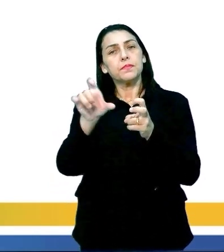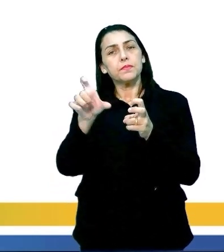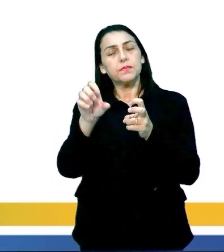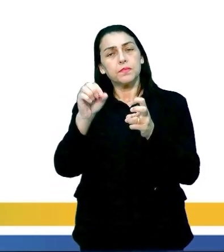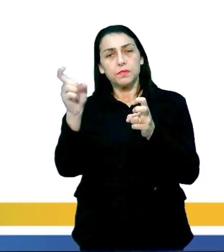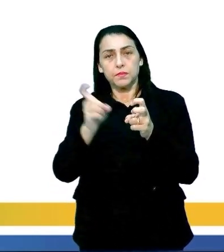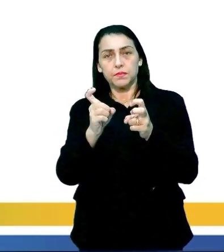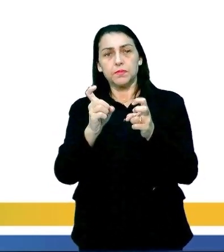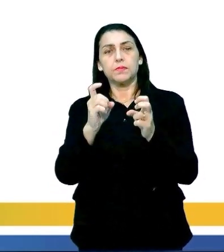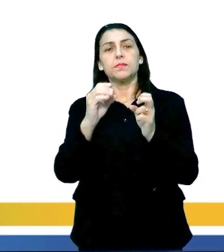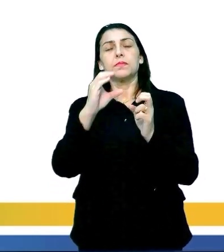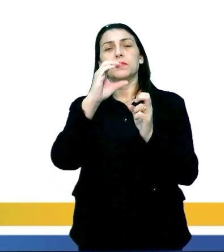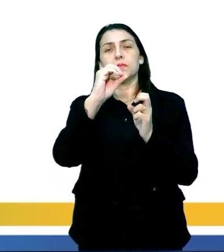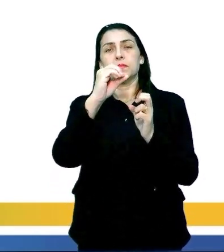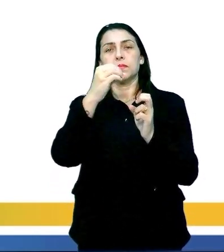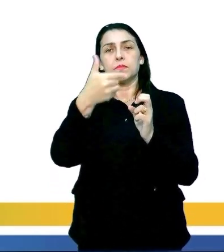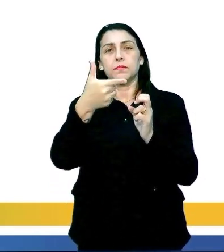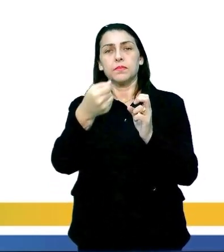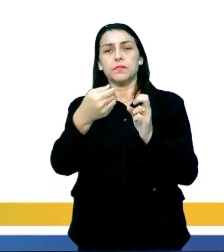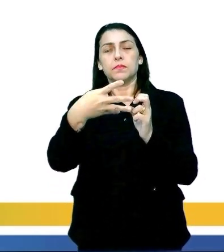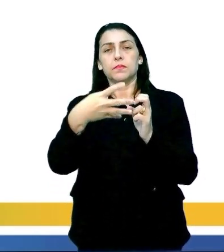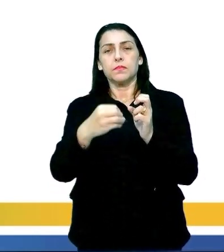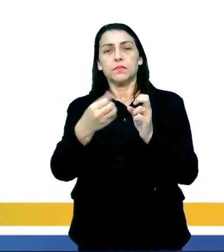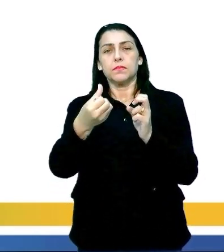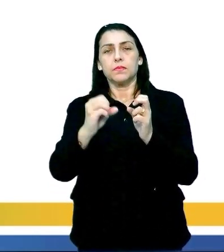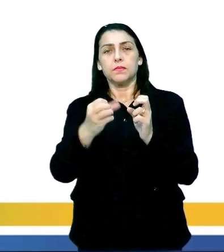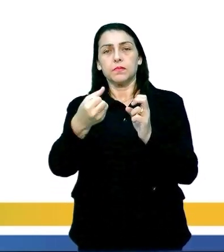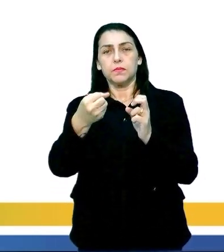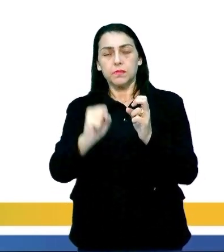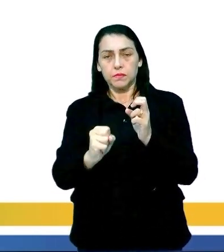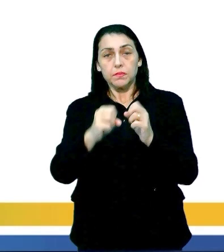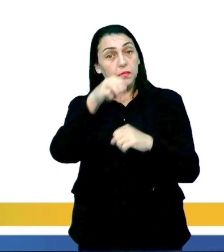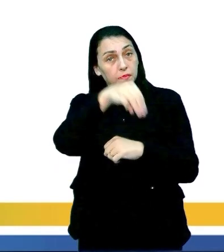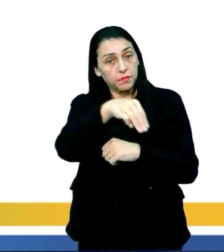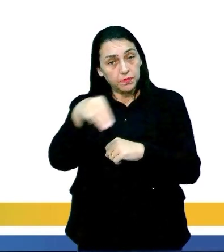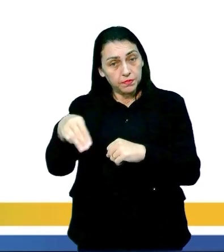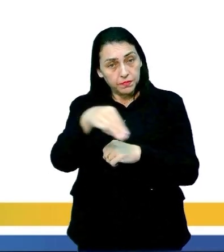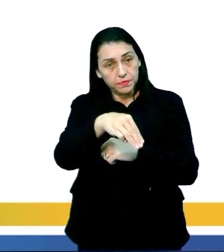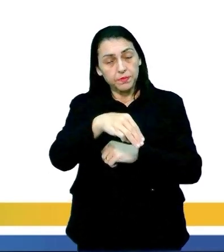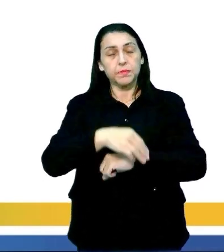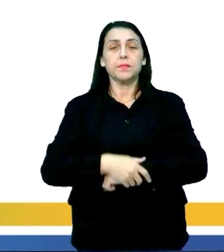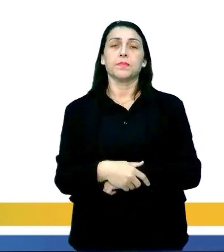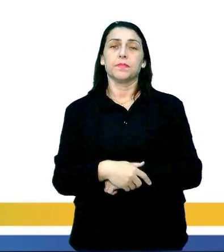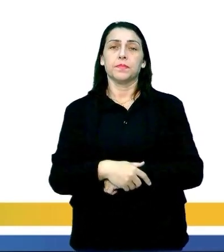Nós temos de 0, 20, 40, 60 e 80, ou seja, minutos.